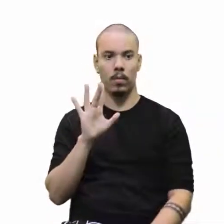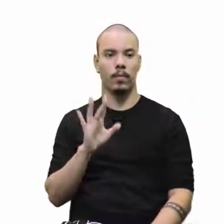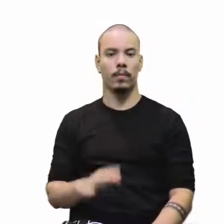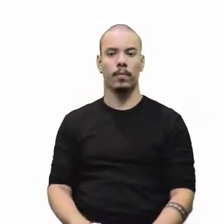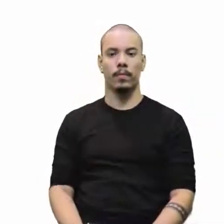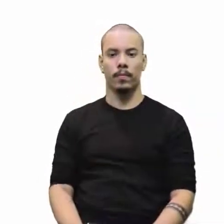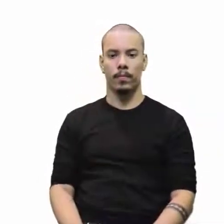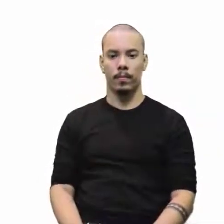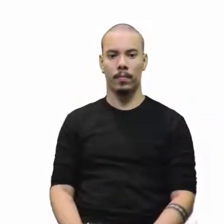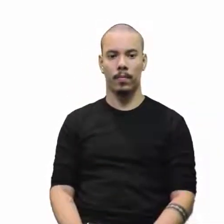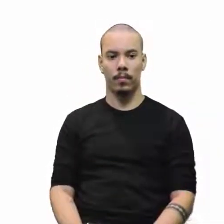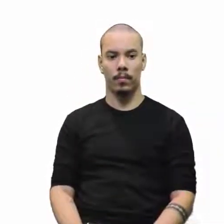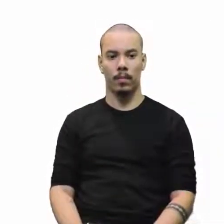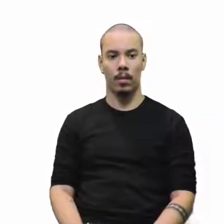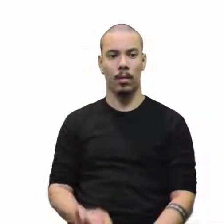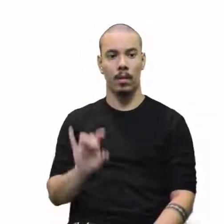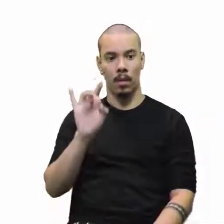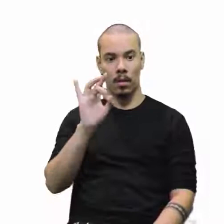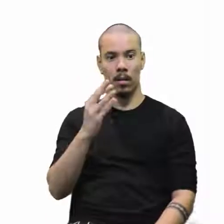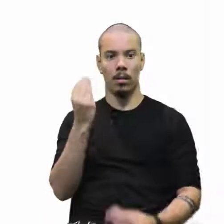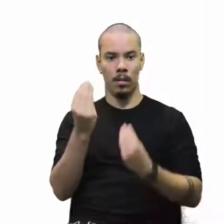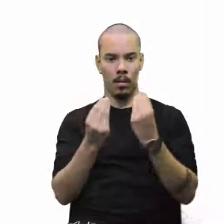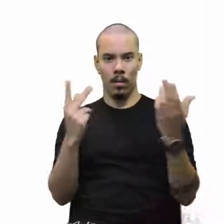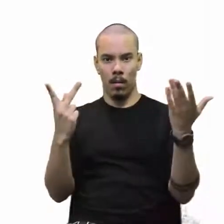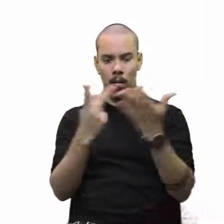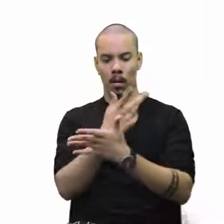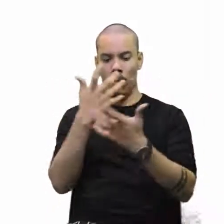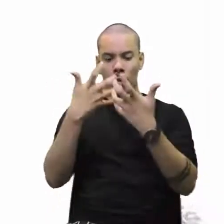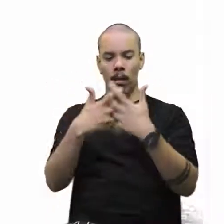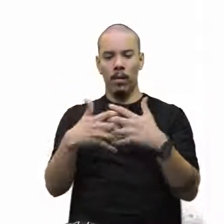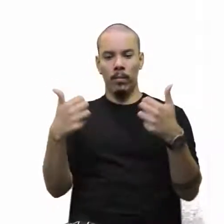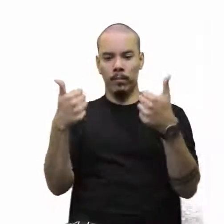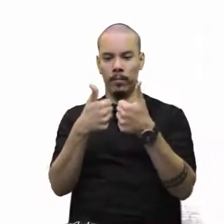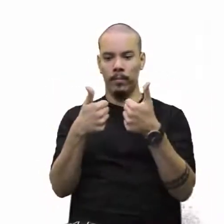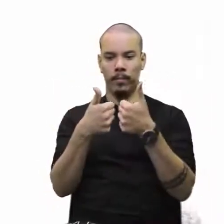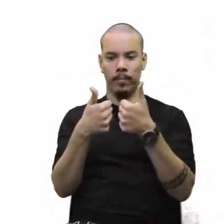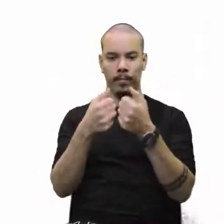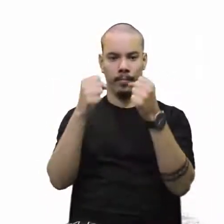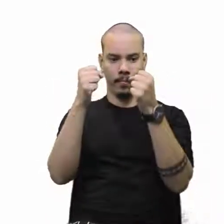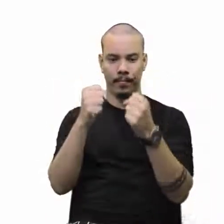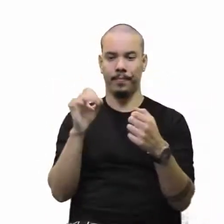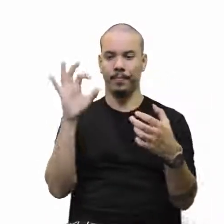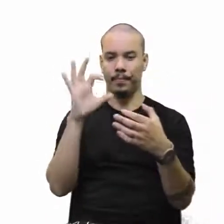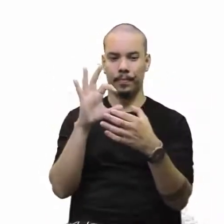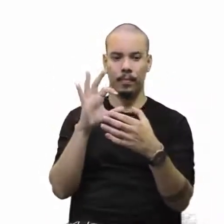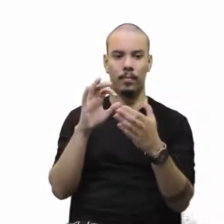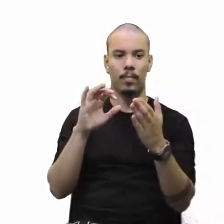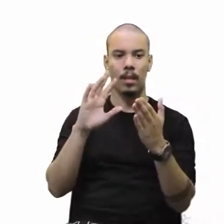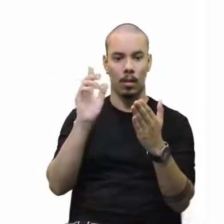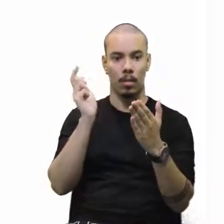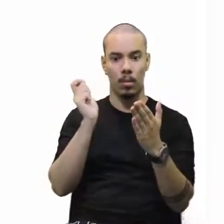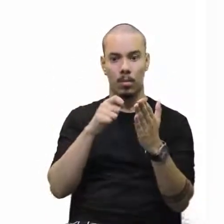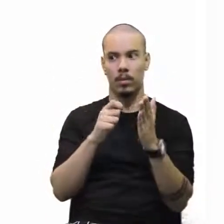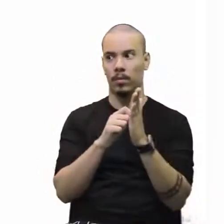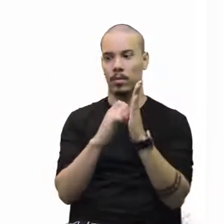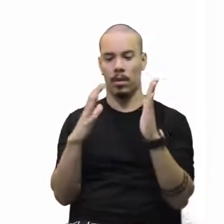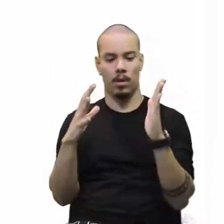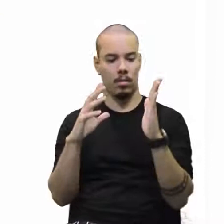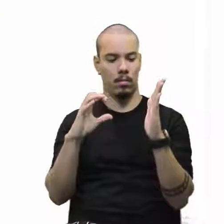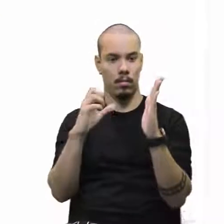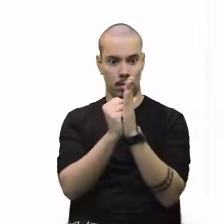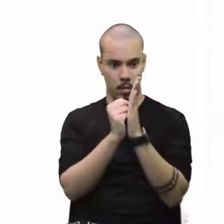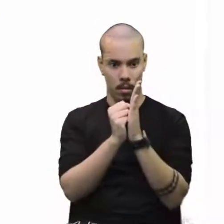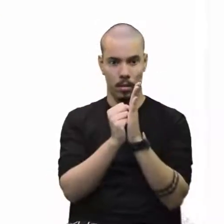né? Aqui é a questão do ímã. O E ímã aí com a uma plaqueta, que ela pode ser ligada e desligada, e aqui ela